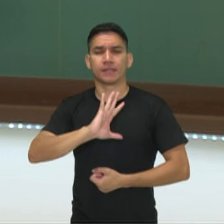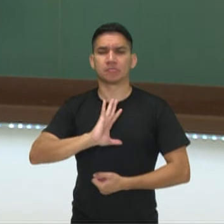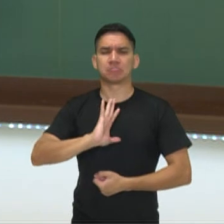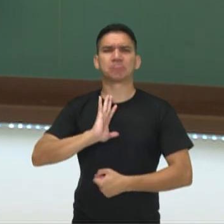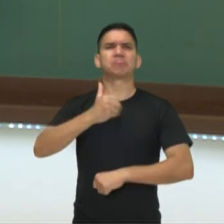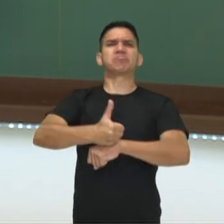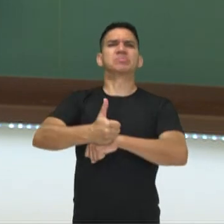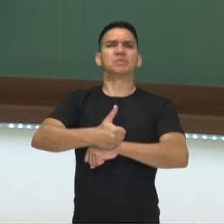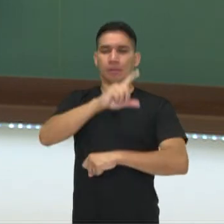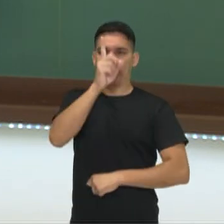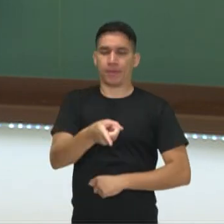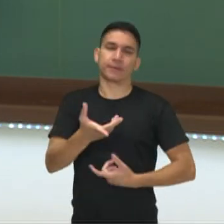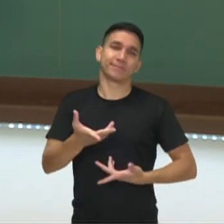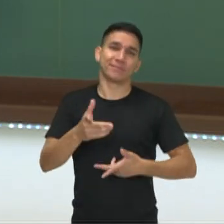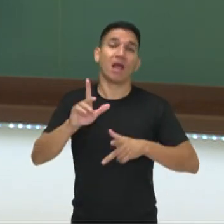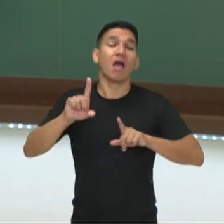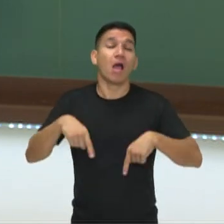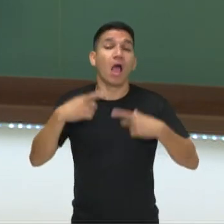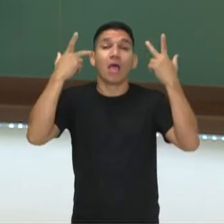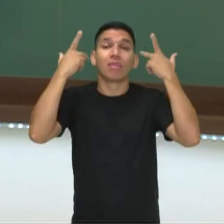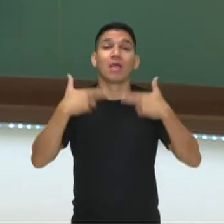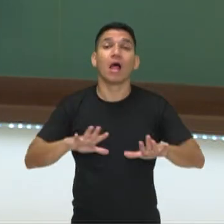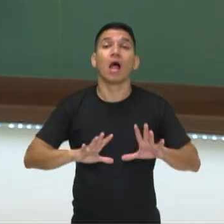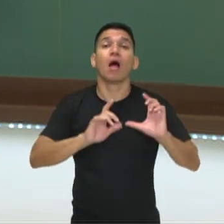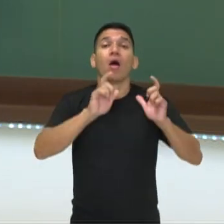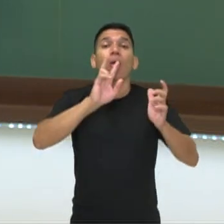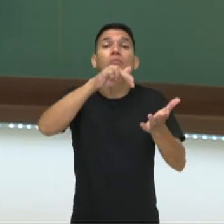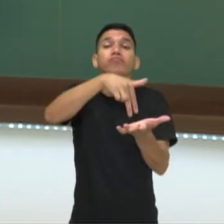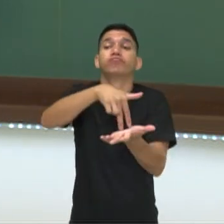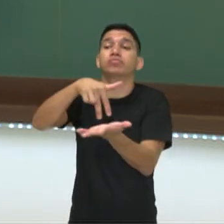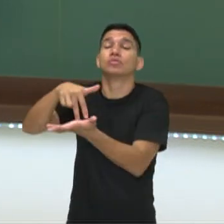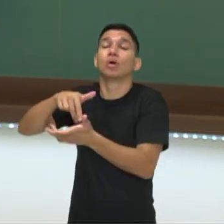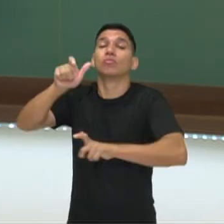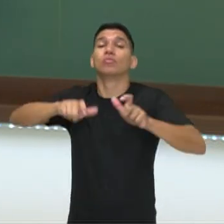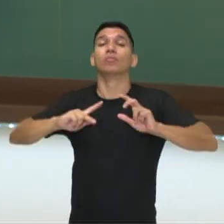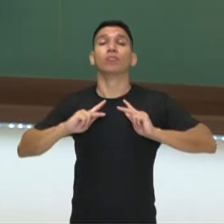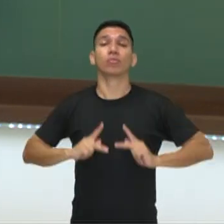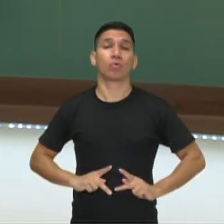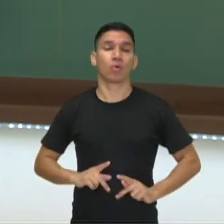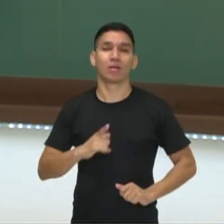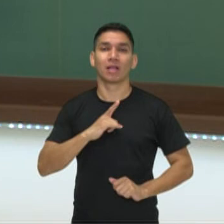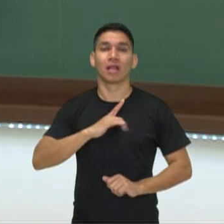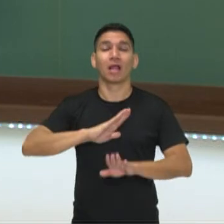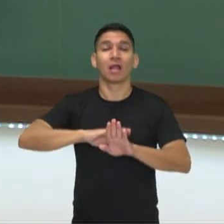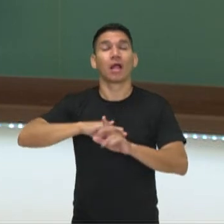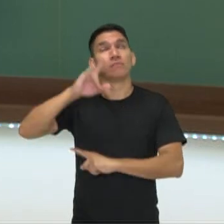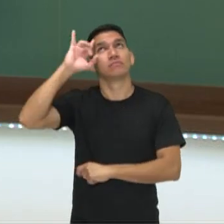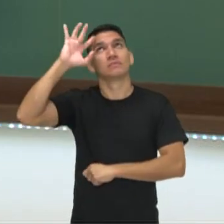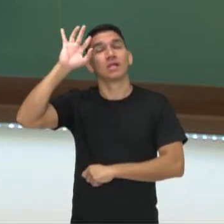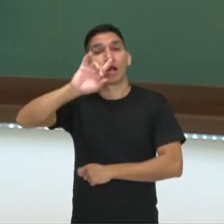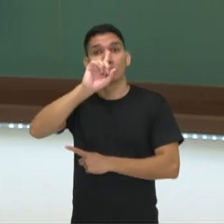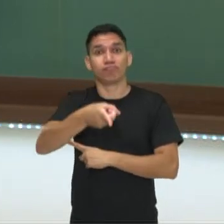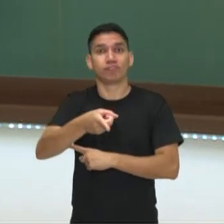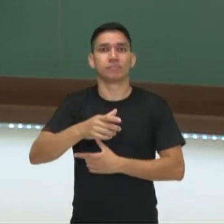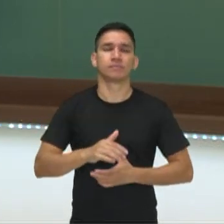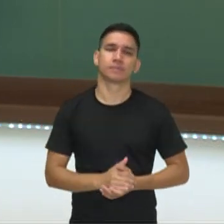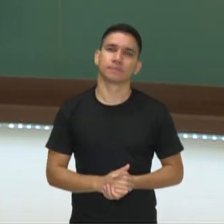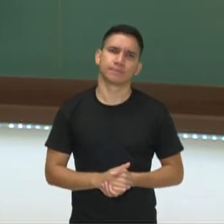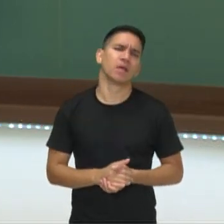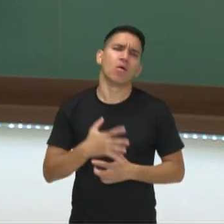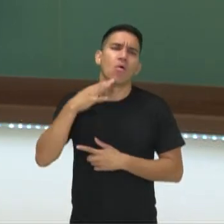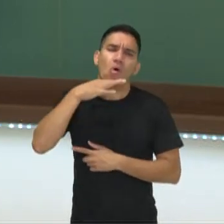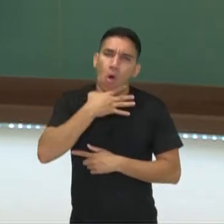autoritárias. São naturais algumas posições, no sentido, então, quando você coloca ali da ideia de autoridade. É claro que a